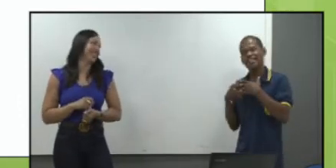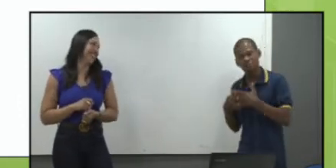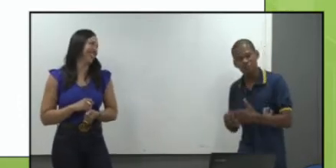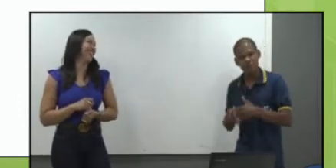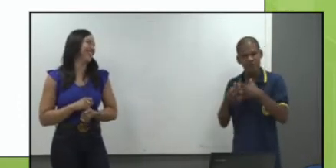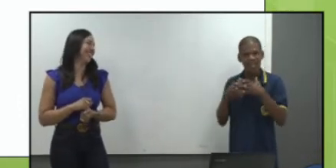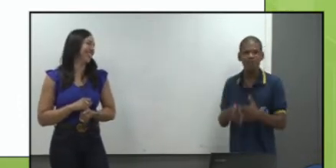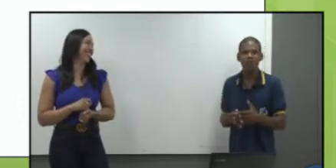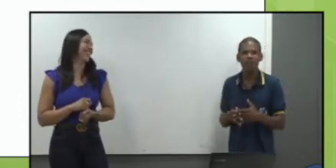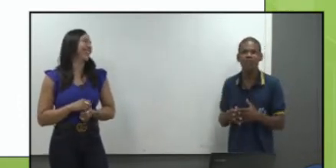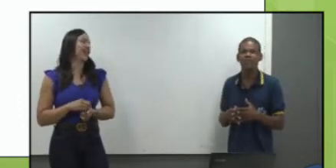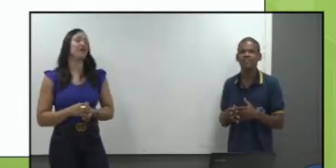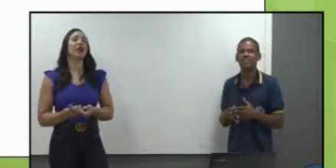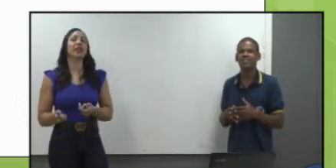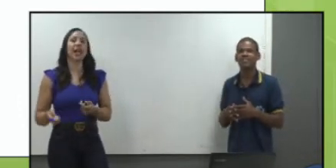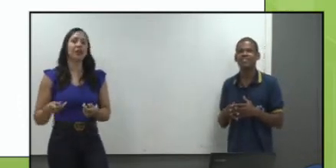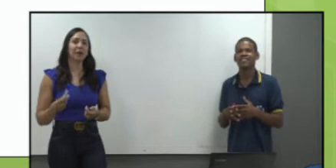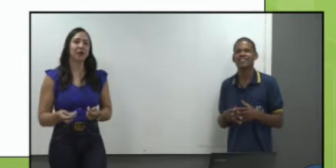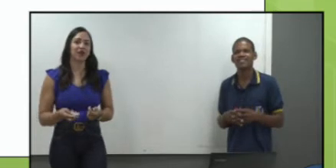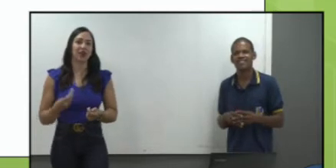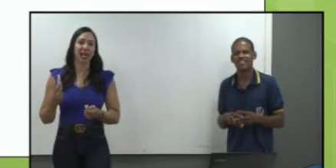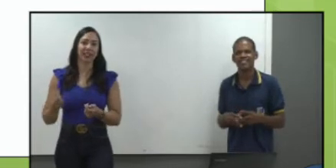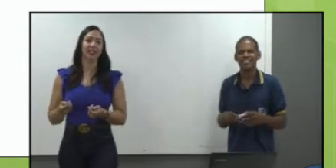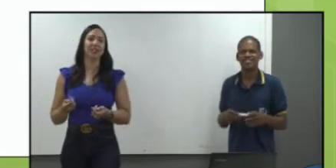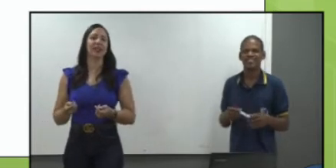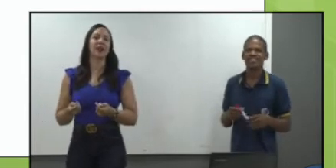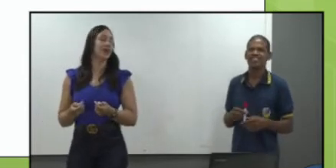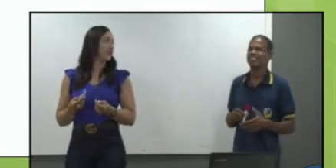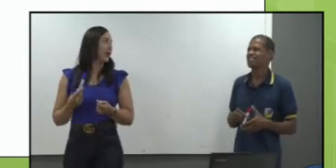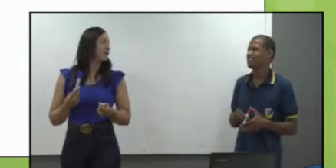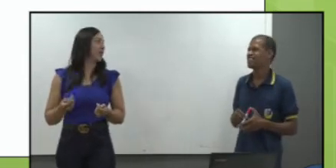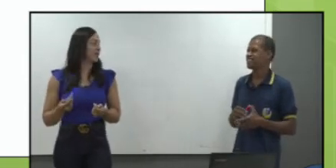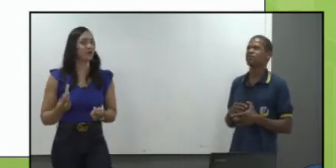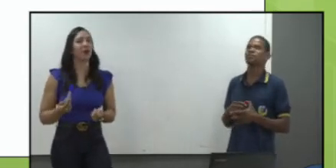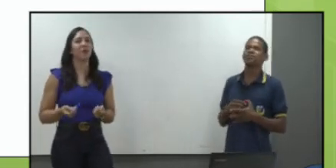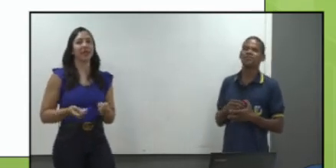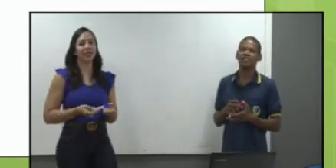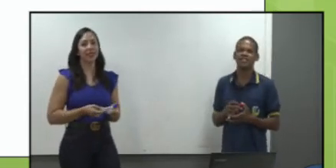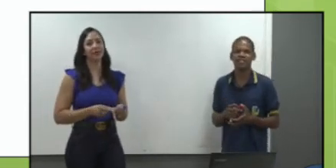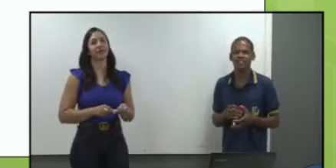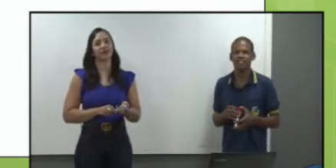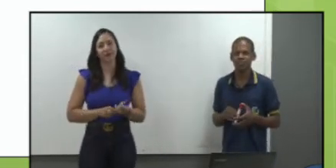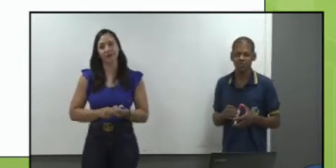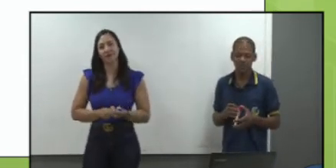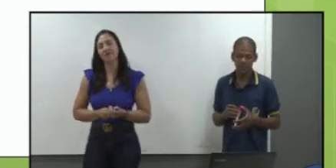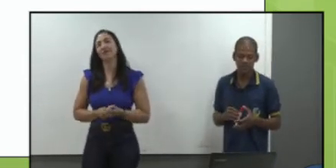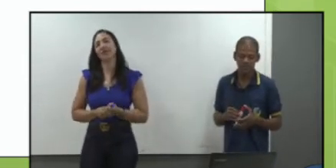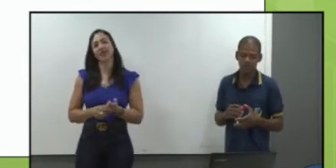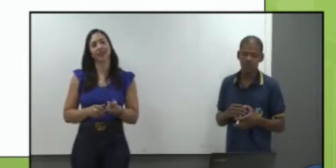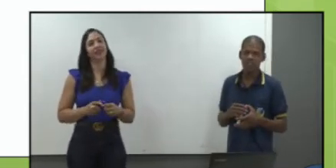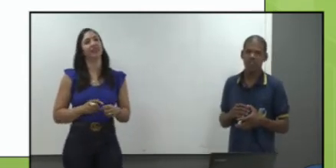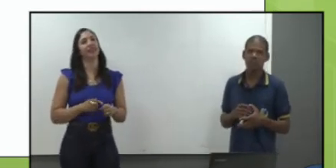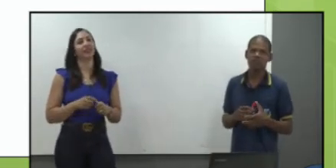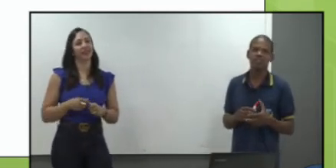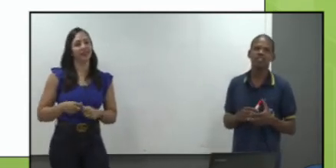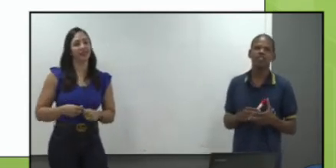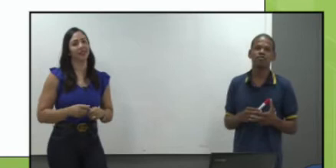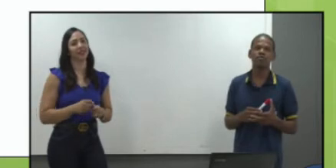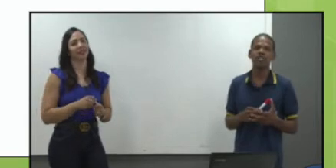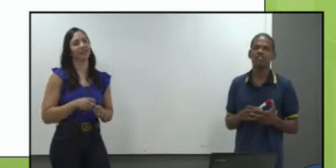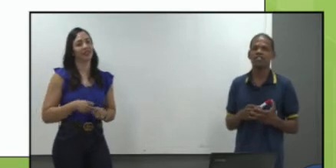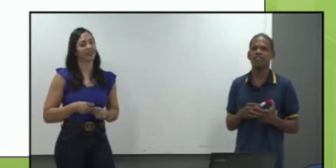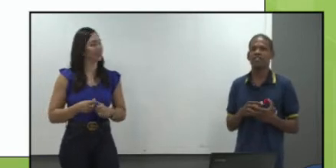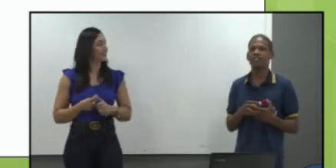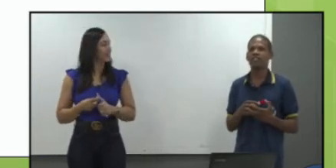frevo. Pernambuco é o frevo. É, foi criado pelo jornalista, né, Oswaldo da Silva Almeida. Isso. Boa explanação, professora.